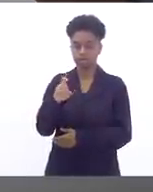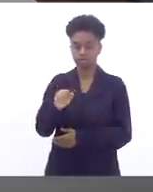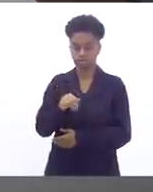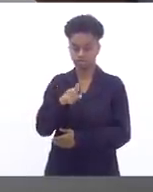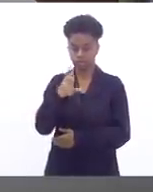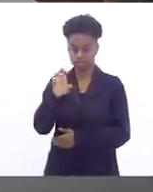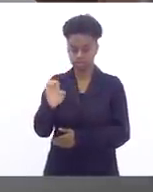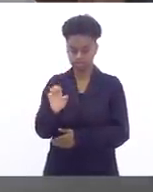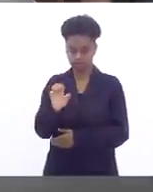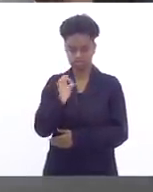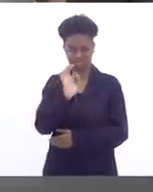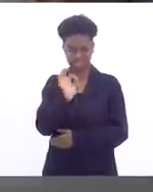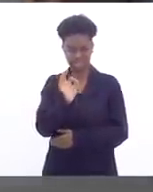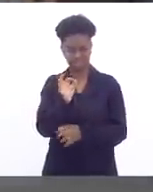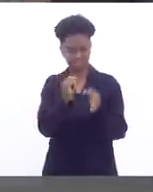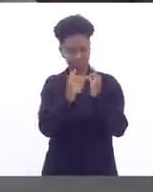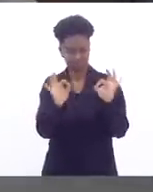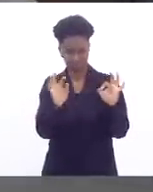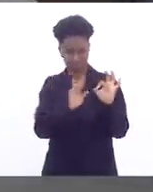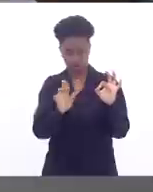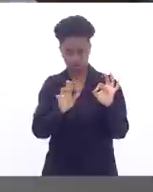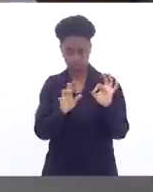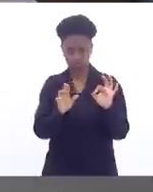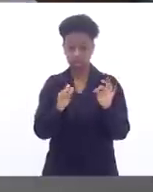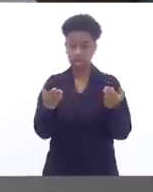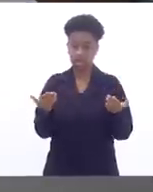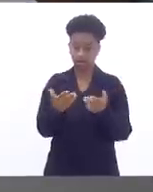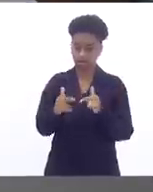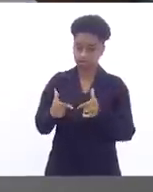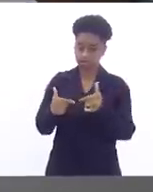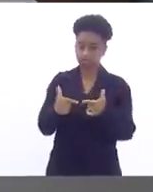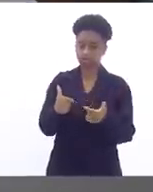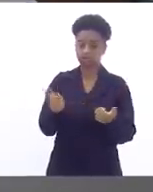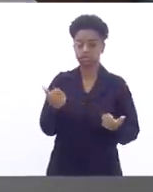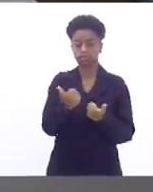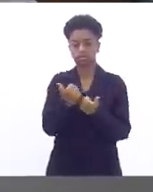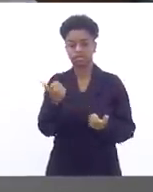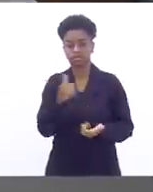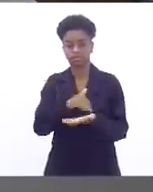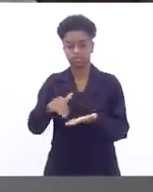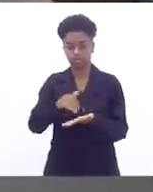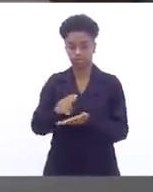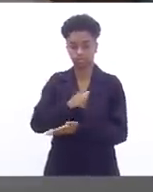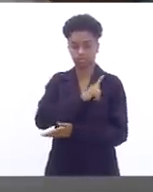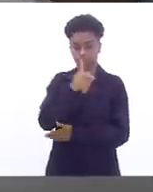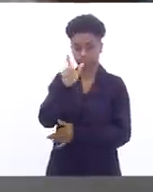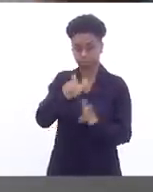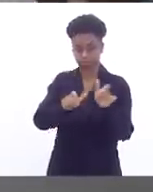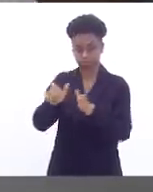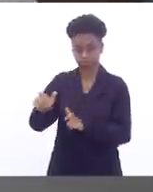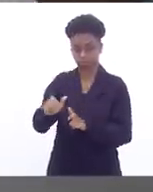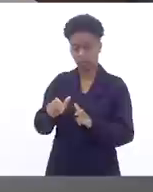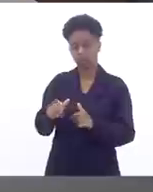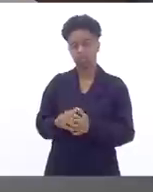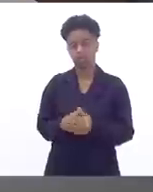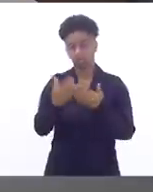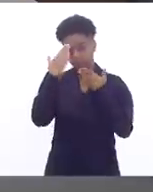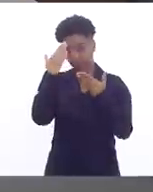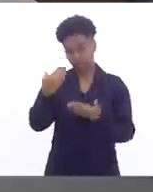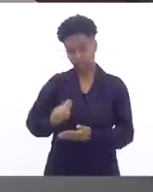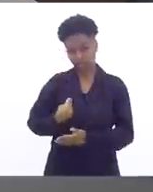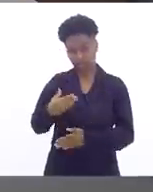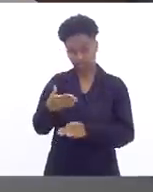correto Dr Alexandre nesse ato aqui sobre secretário de gestão de pessoas da casa civil muito obrigada pela sua